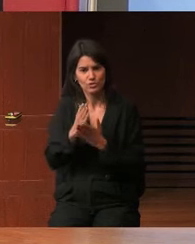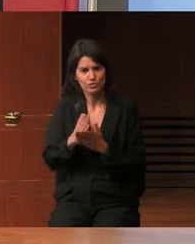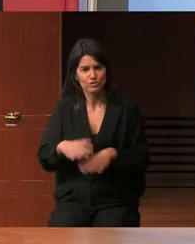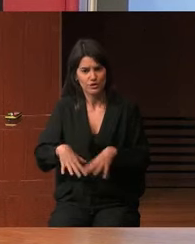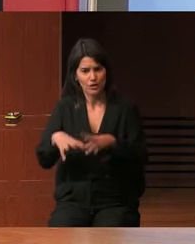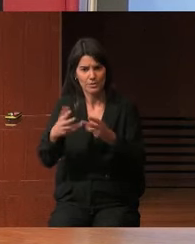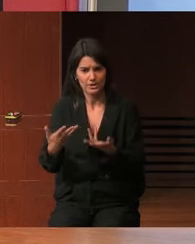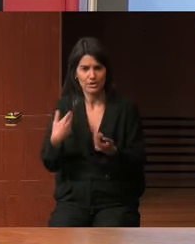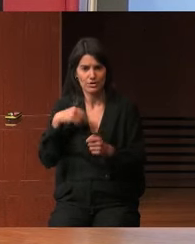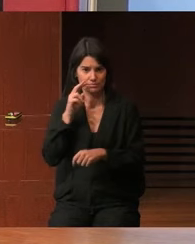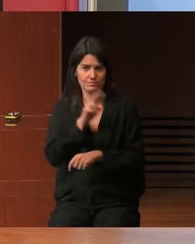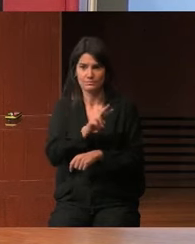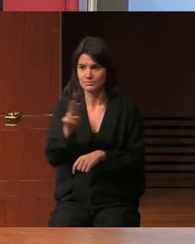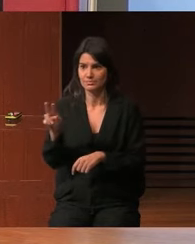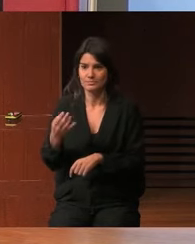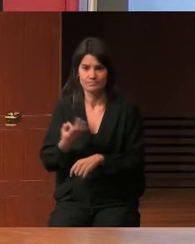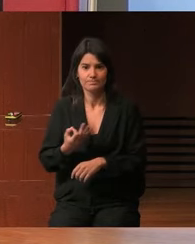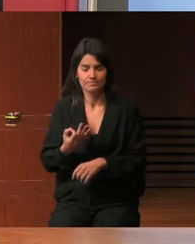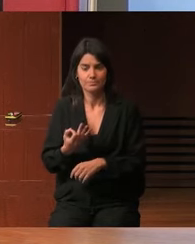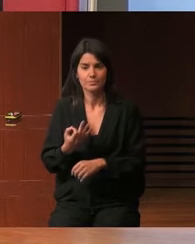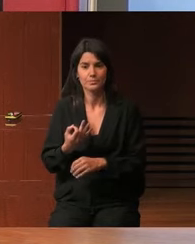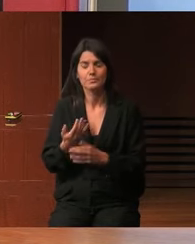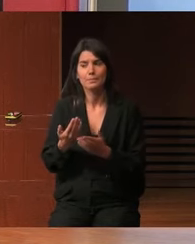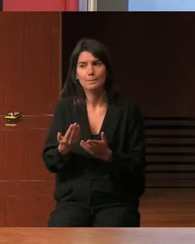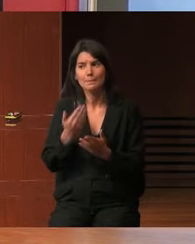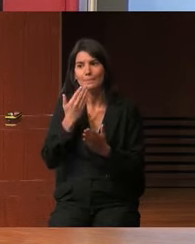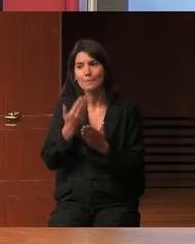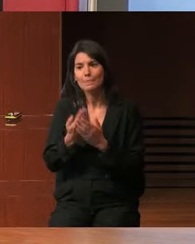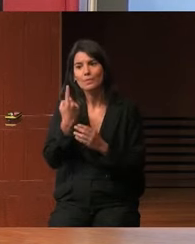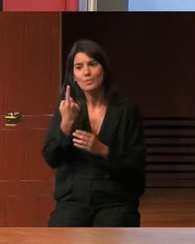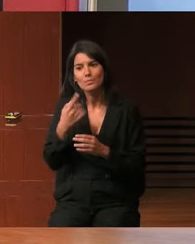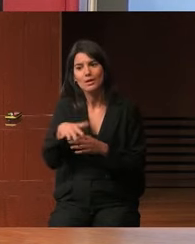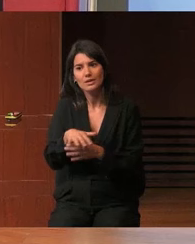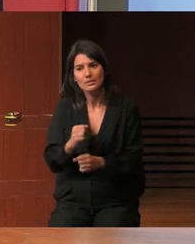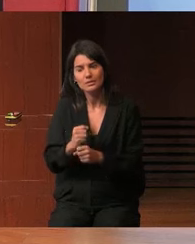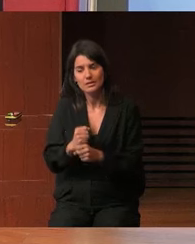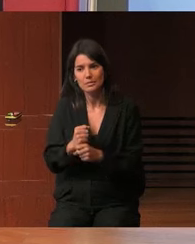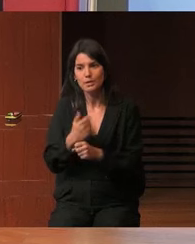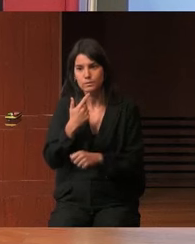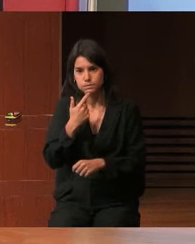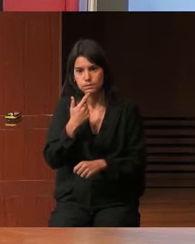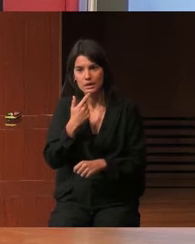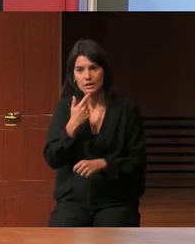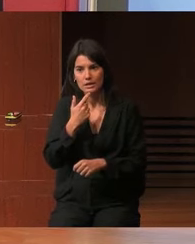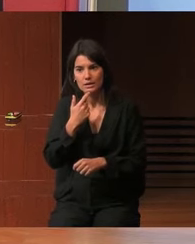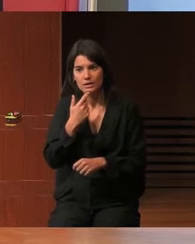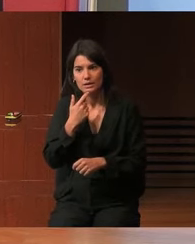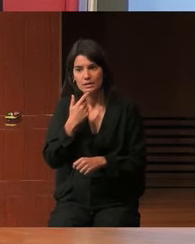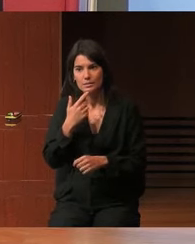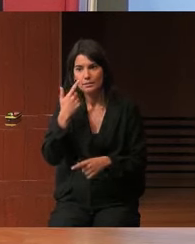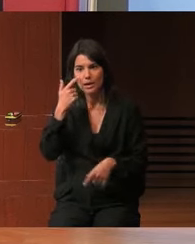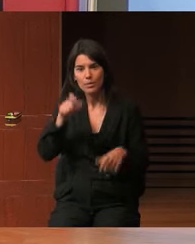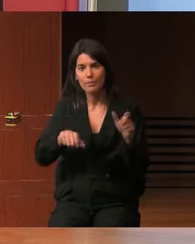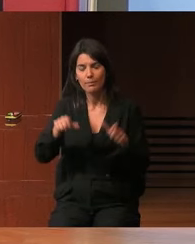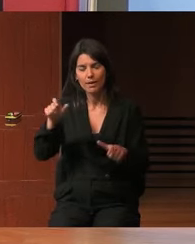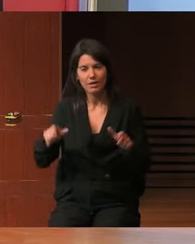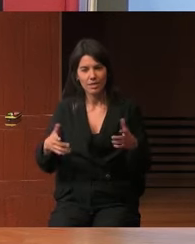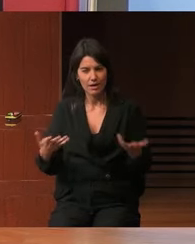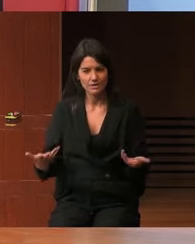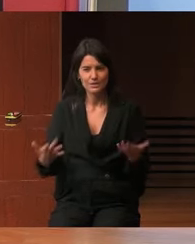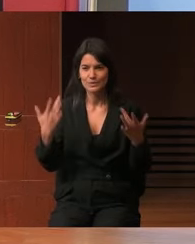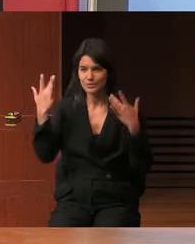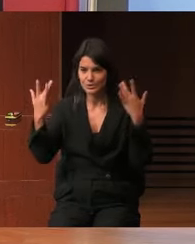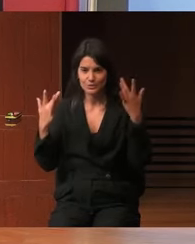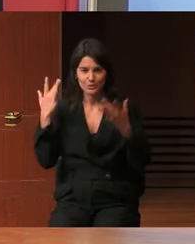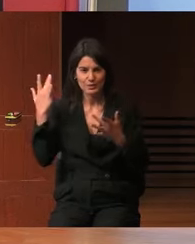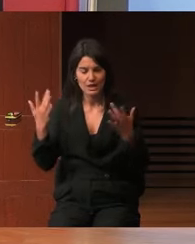estamos a assistir, não é? Coloca uma área de trabalho imensa para as humanidades, para a filosofia